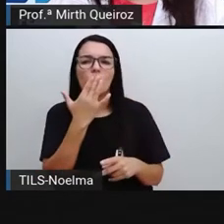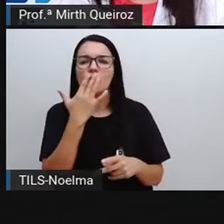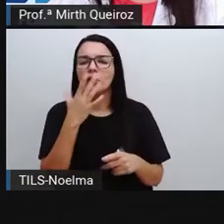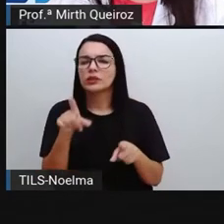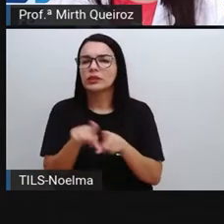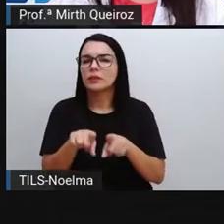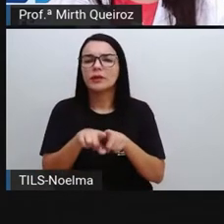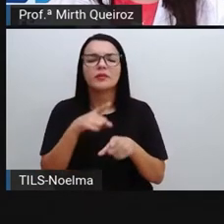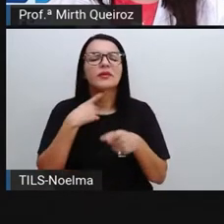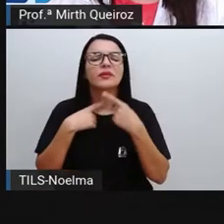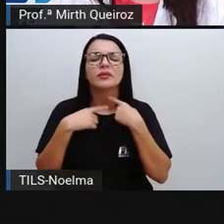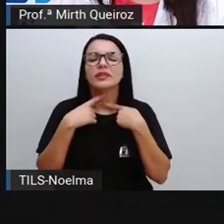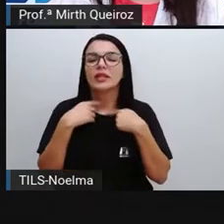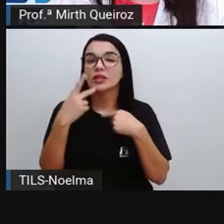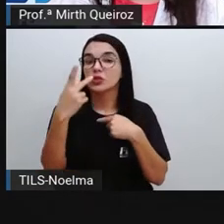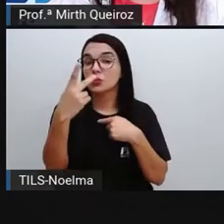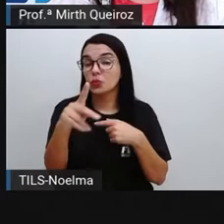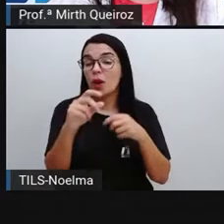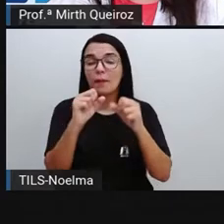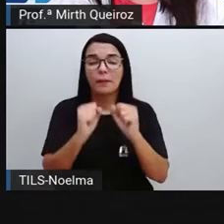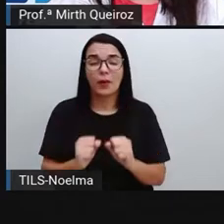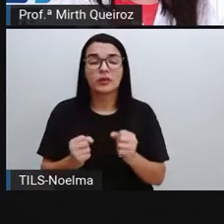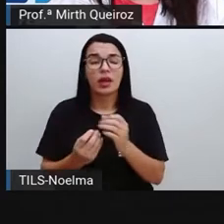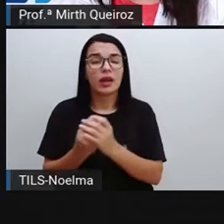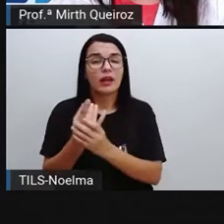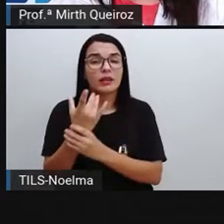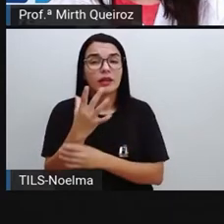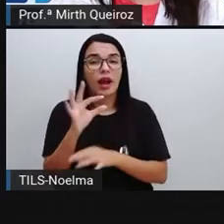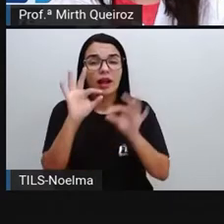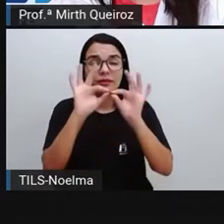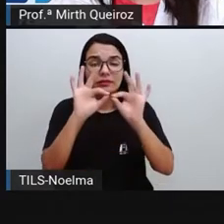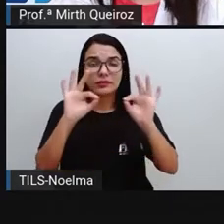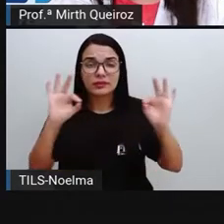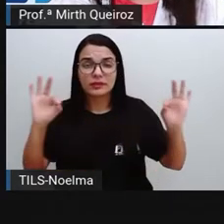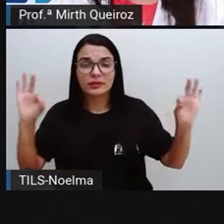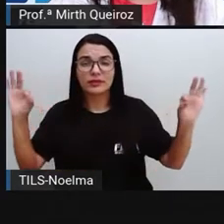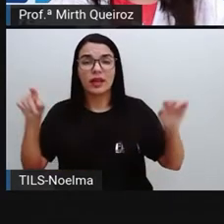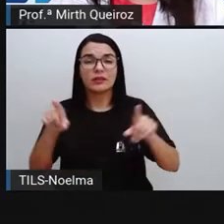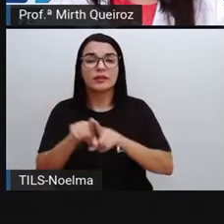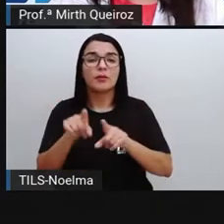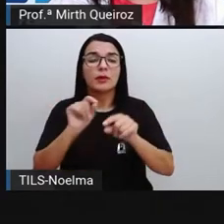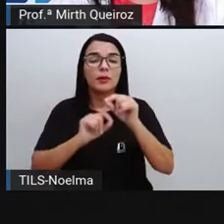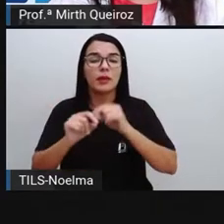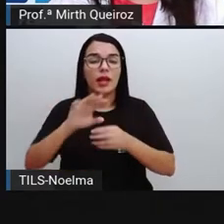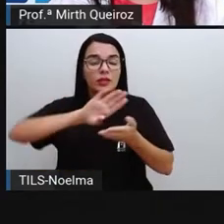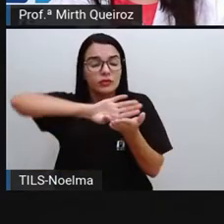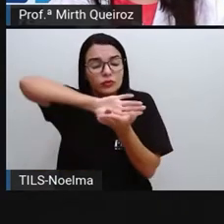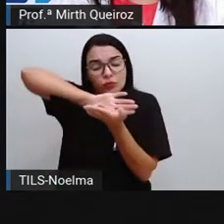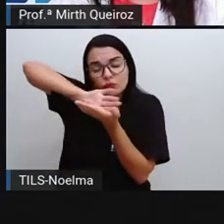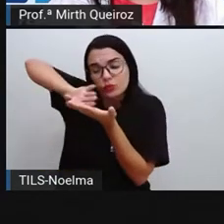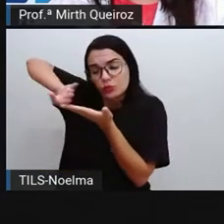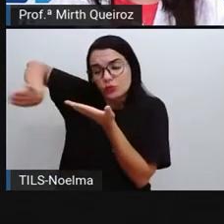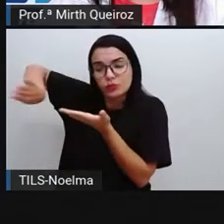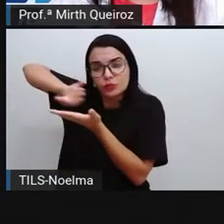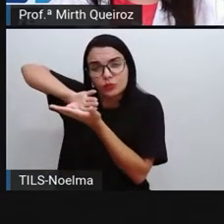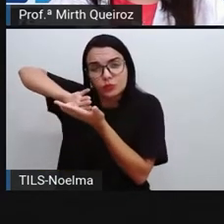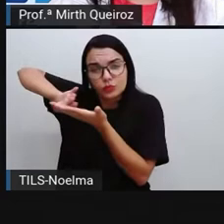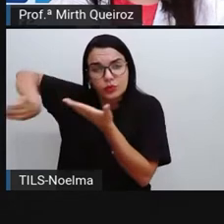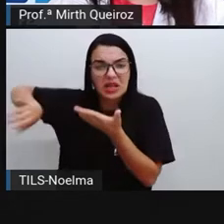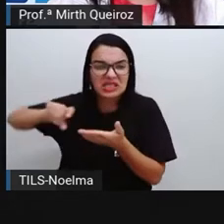até criando linhas. Retirando a tinta com uma espátula, sempre que a